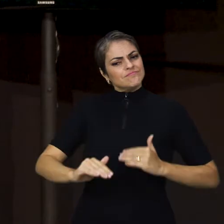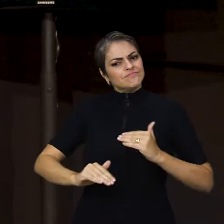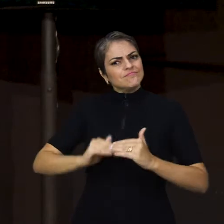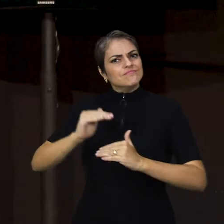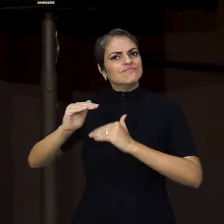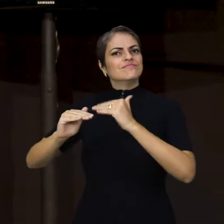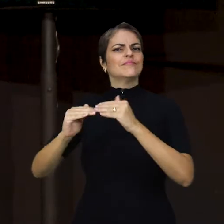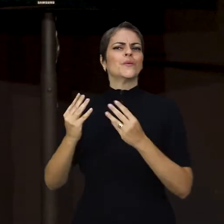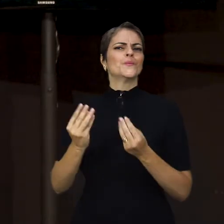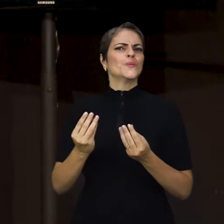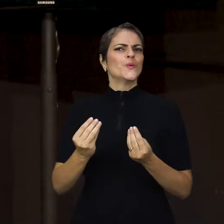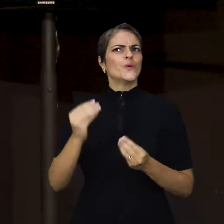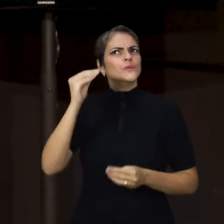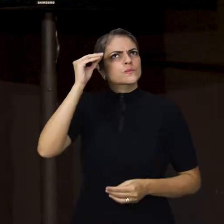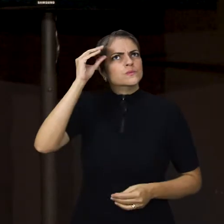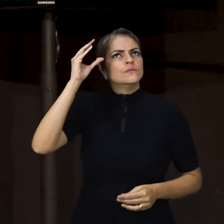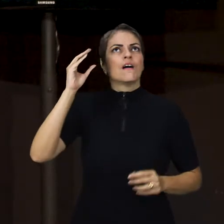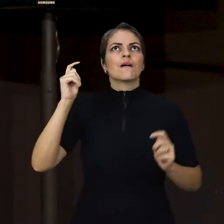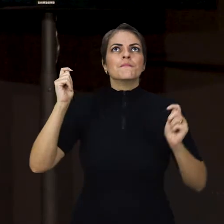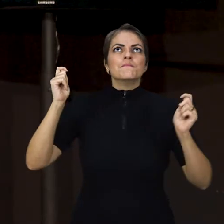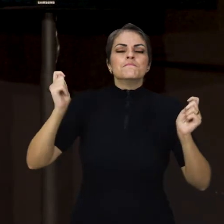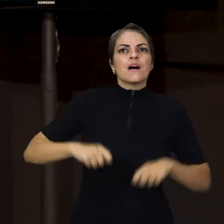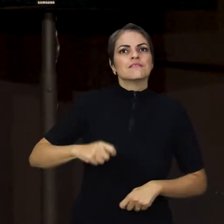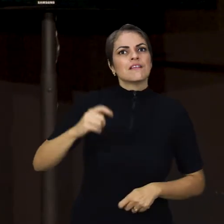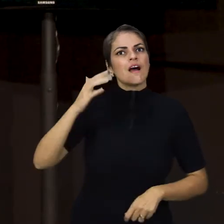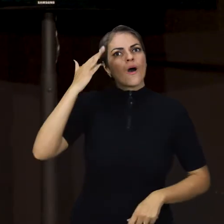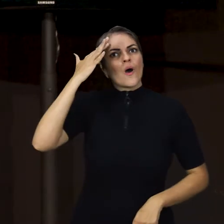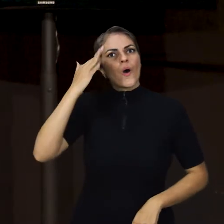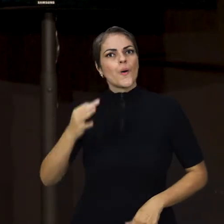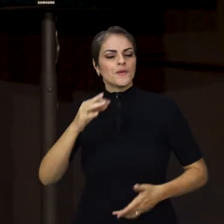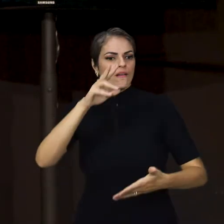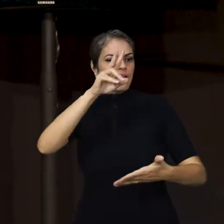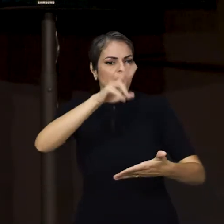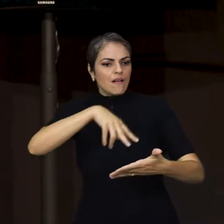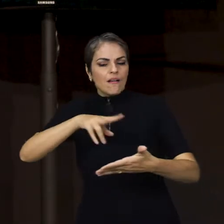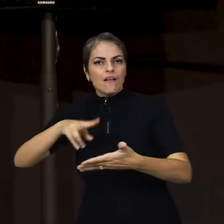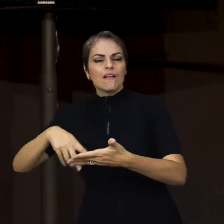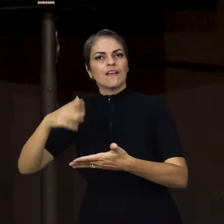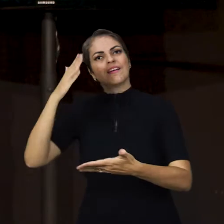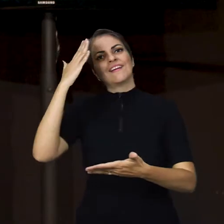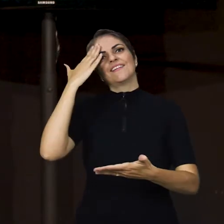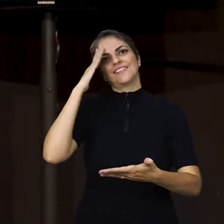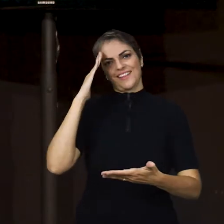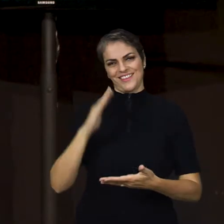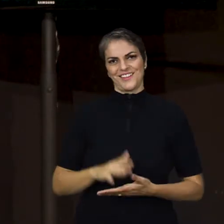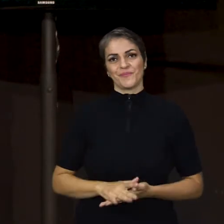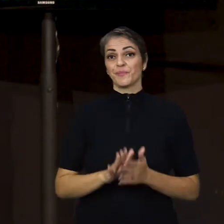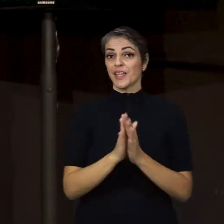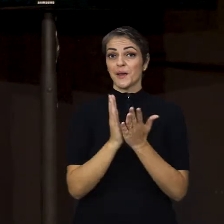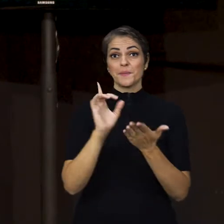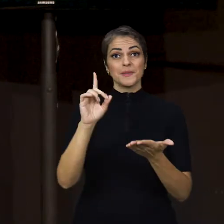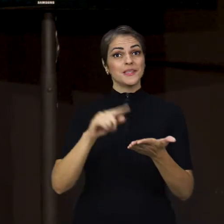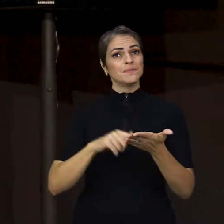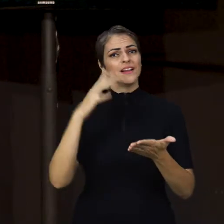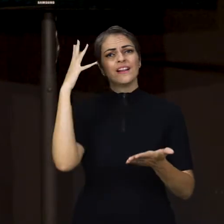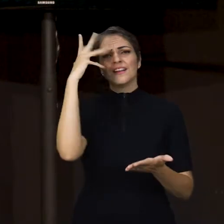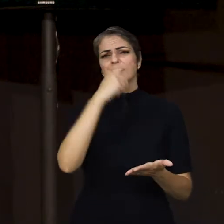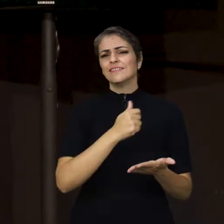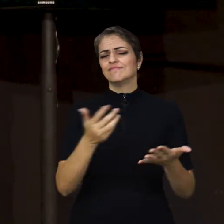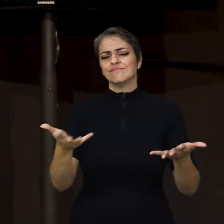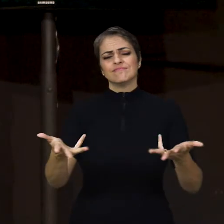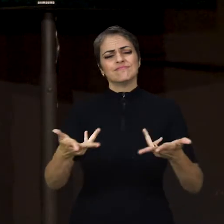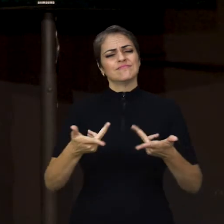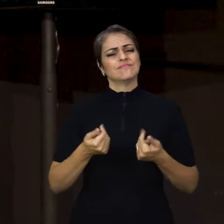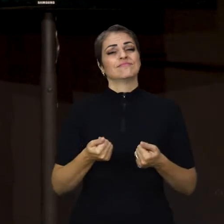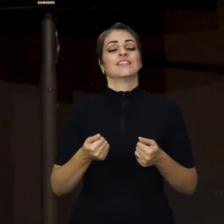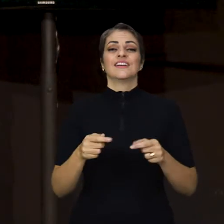na sua capacidade de entender aquilo que você lê nas Escrituras. A Bíblia é um livro tão lindo e tão incrível, mas é